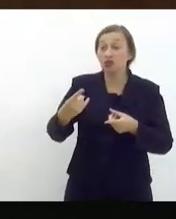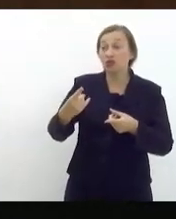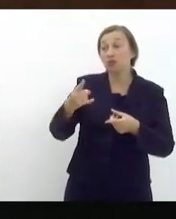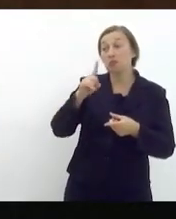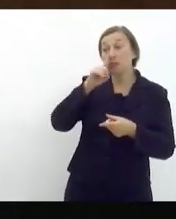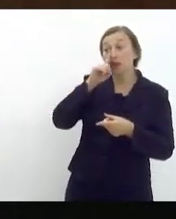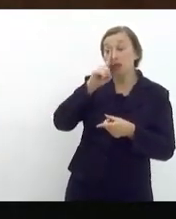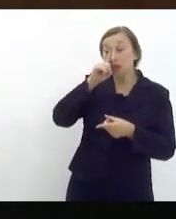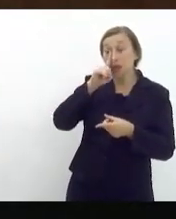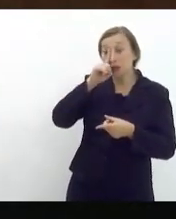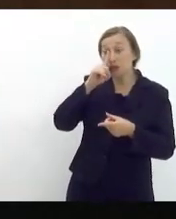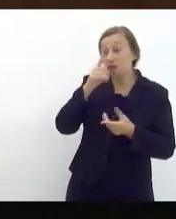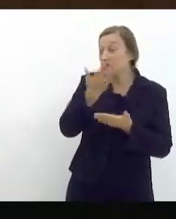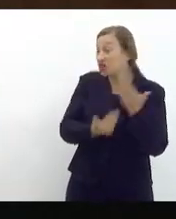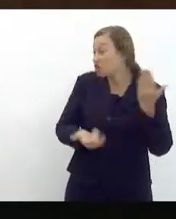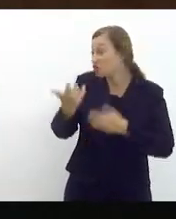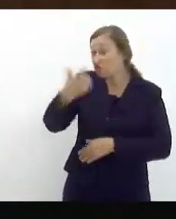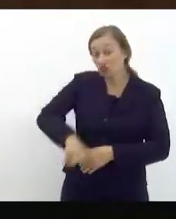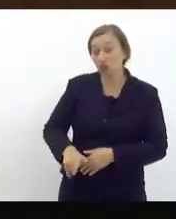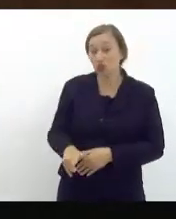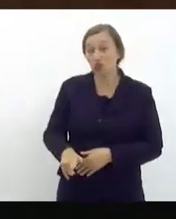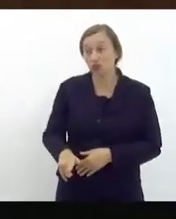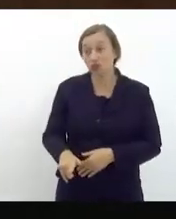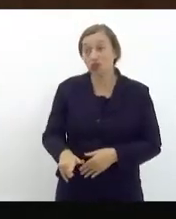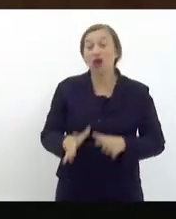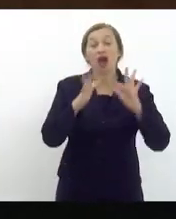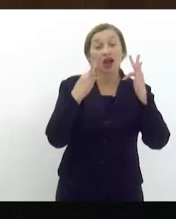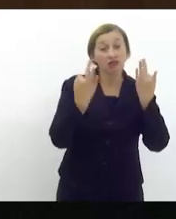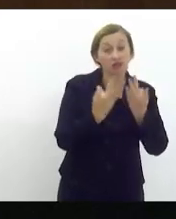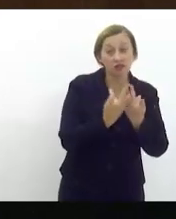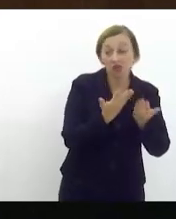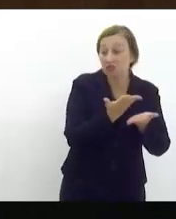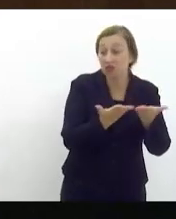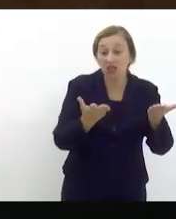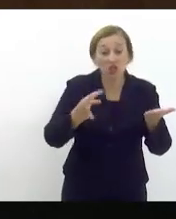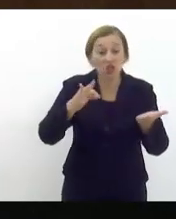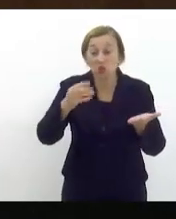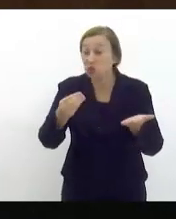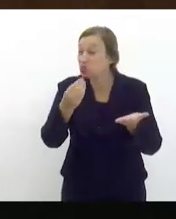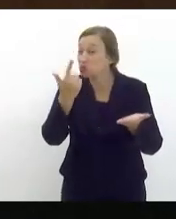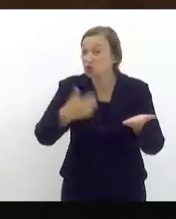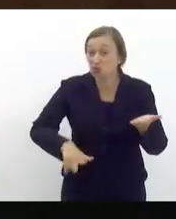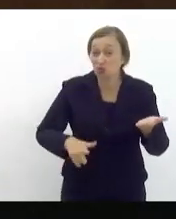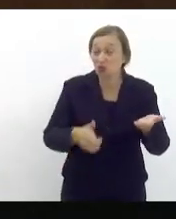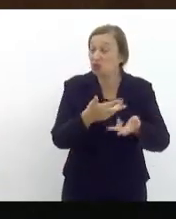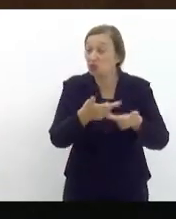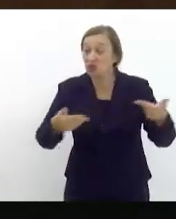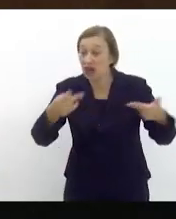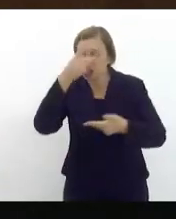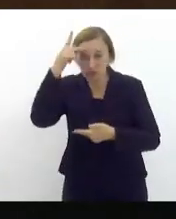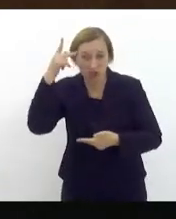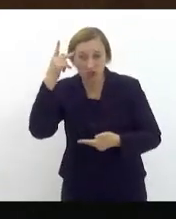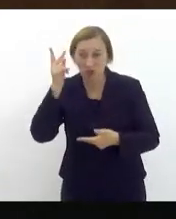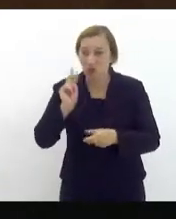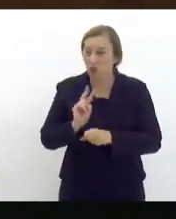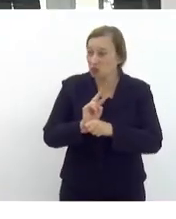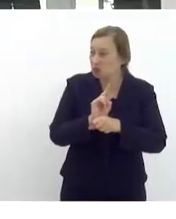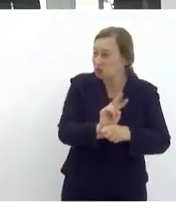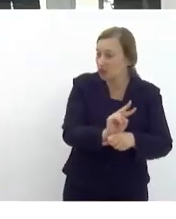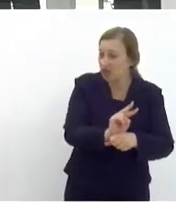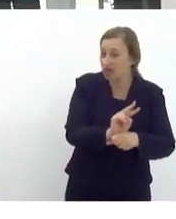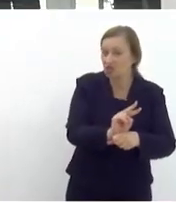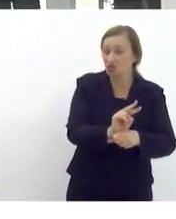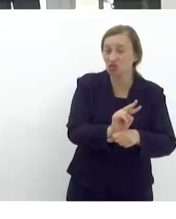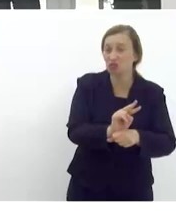acontecer exatamente a mesma coisa Deixando as famílias na mão centenas e centenas de pessoas com empréstimo consignado